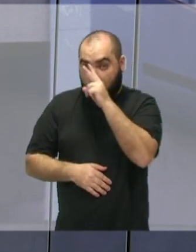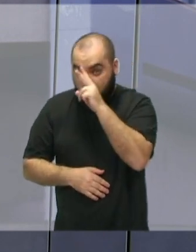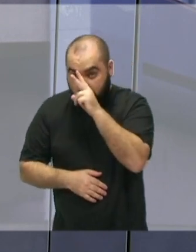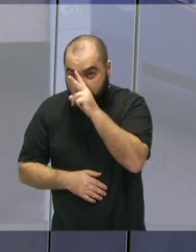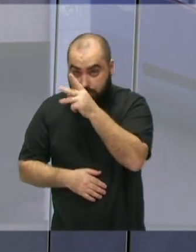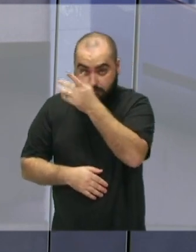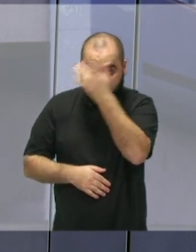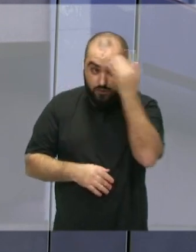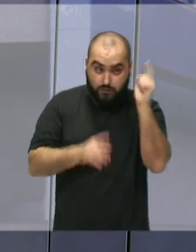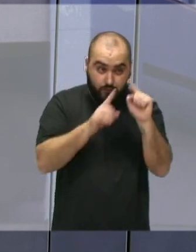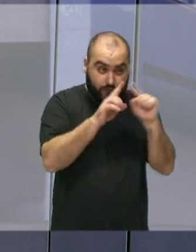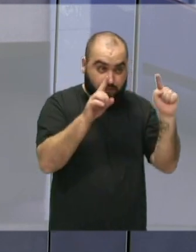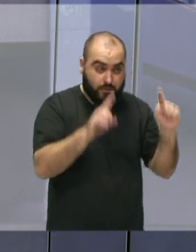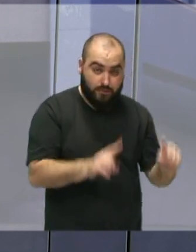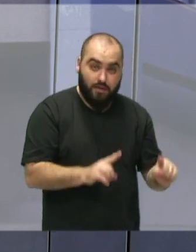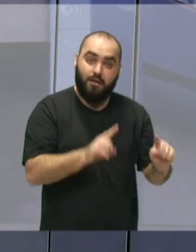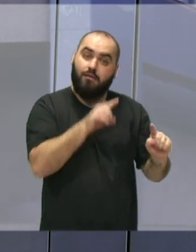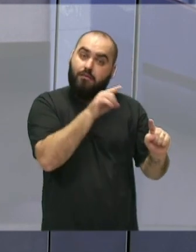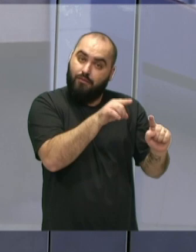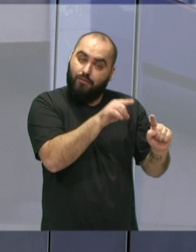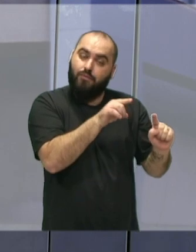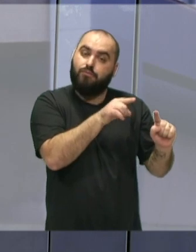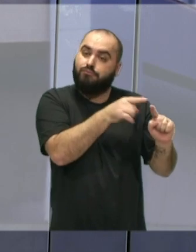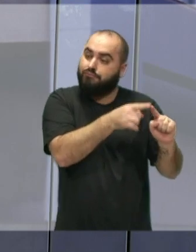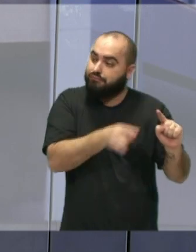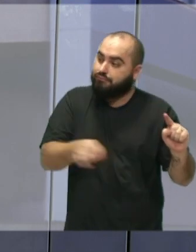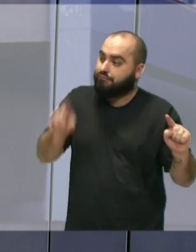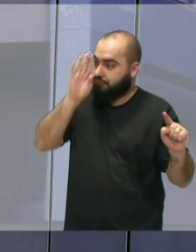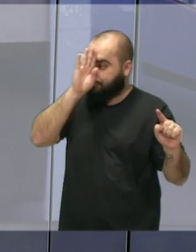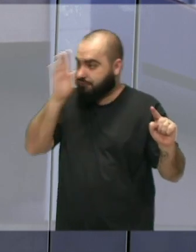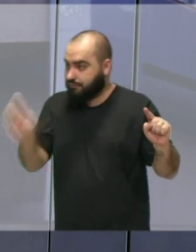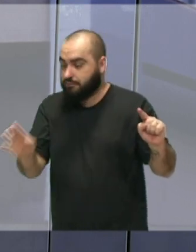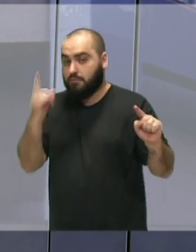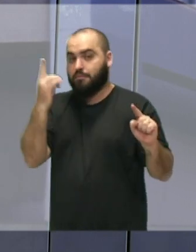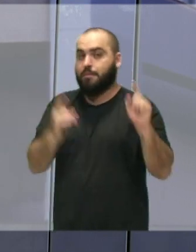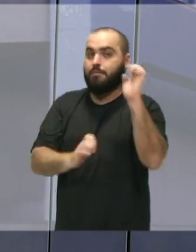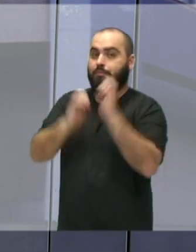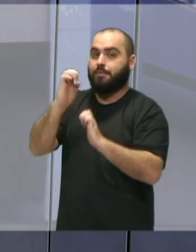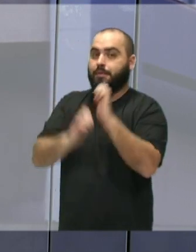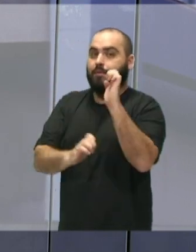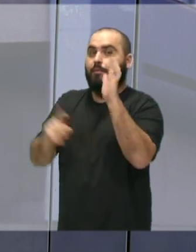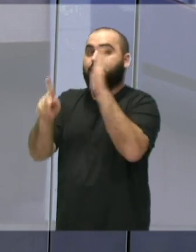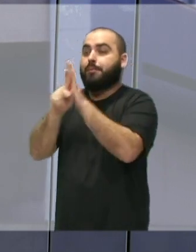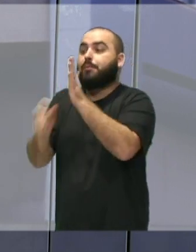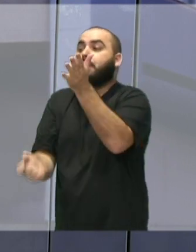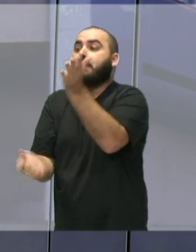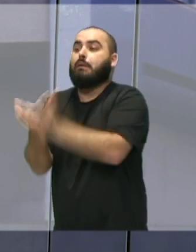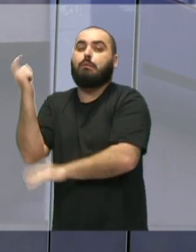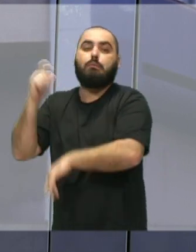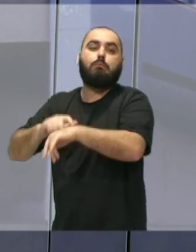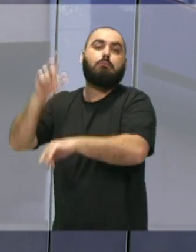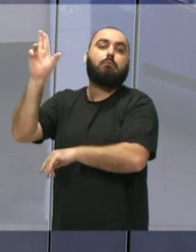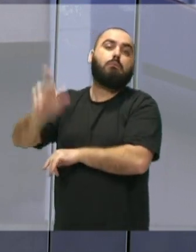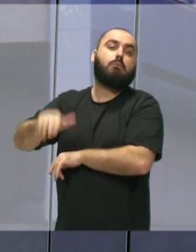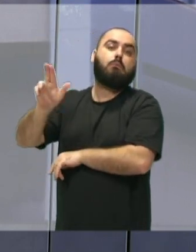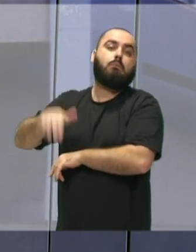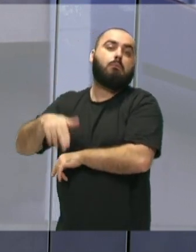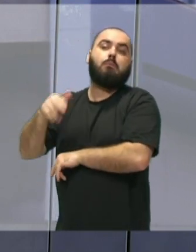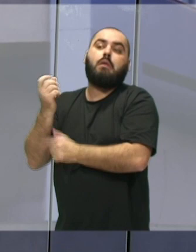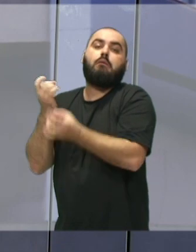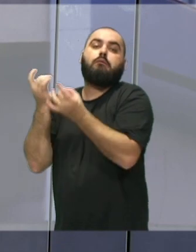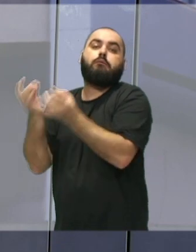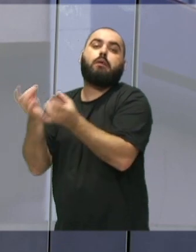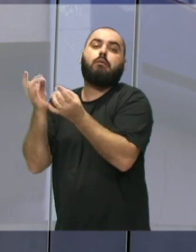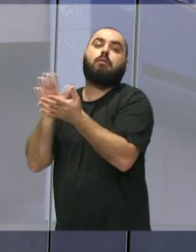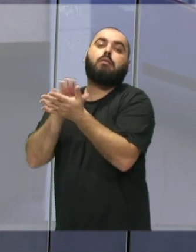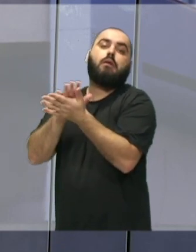de funcionários, de servidores ali, que direcionaram a compra para uma empresa recém-criada, que nunca tinha aberto, nunca tinha